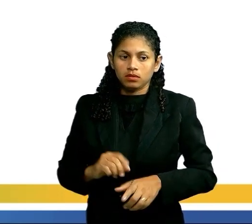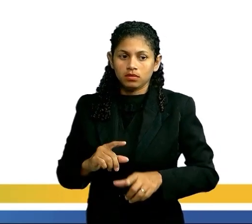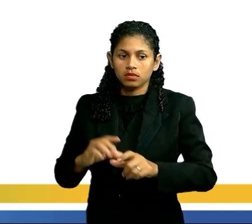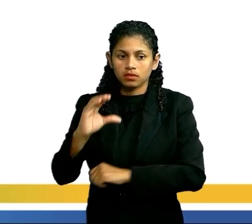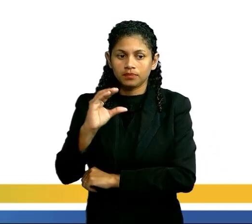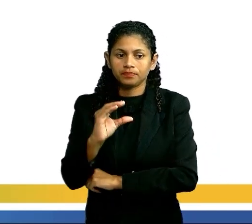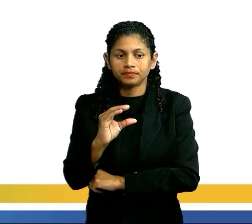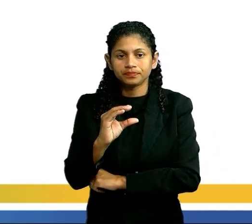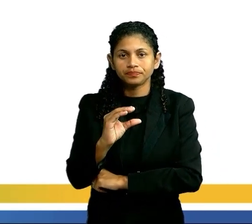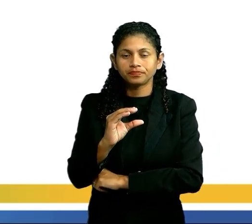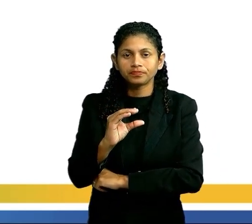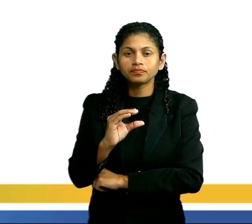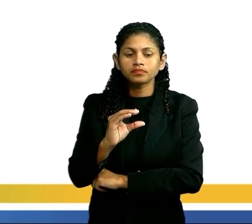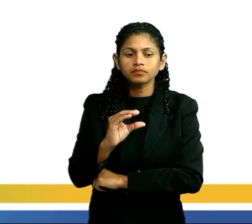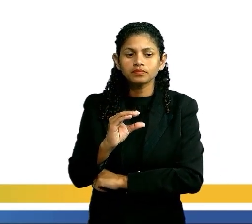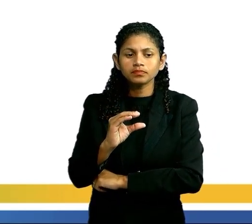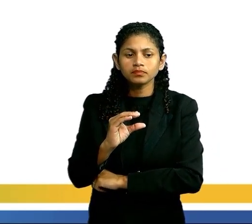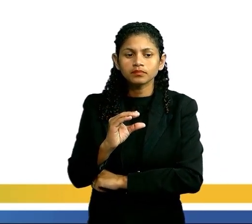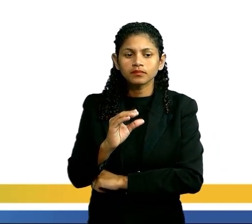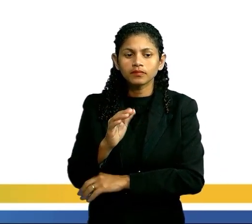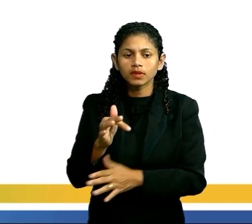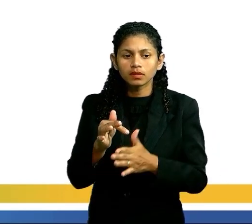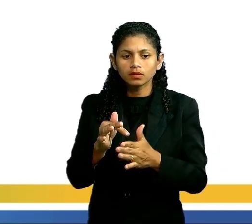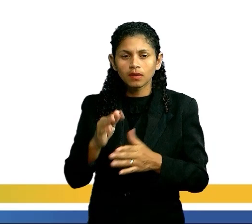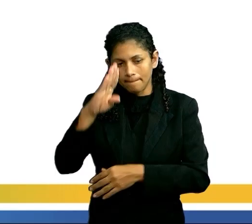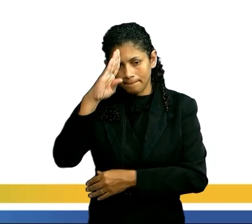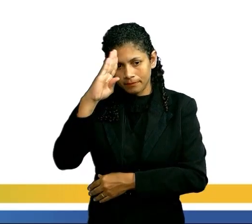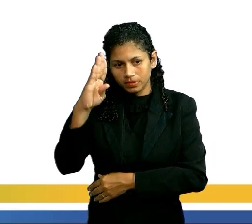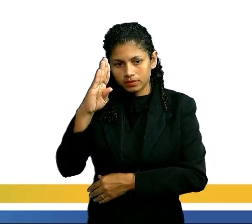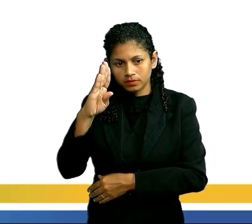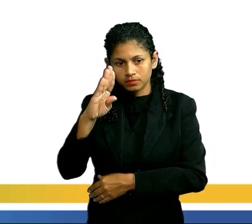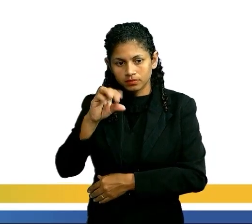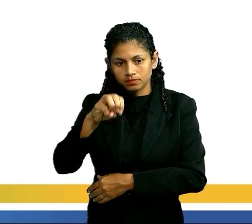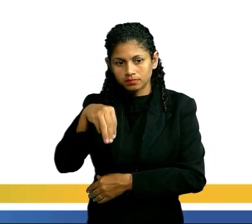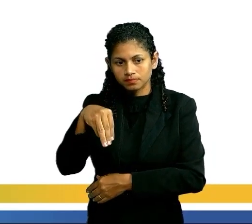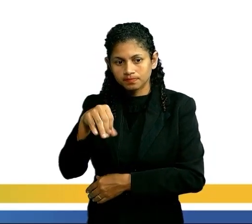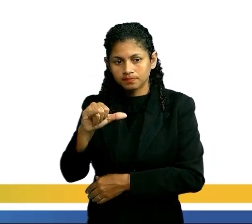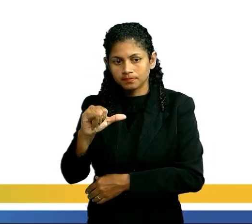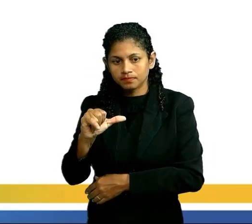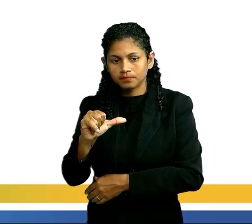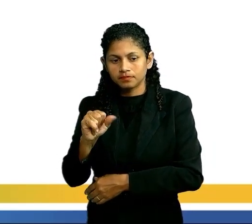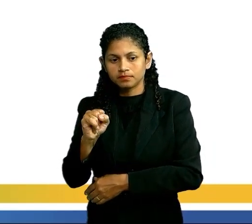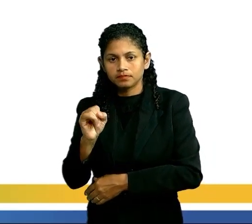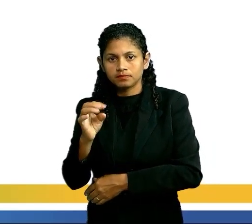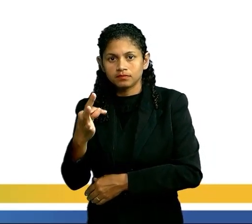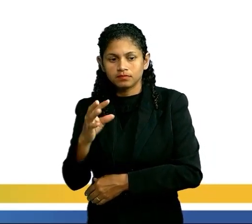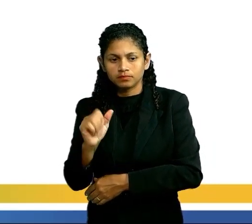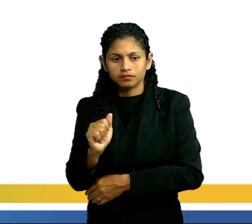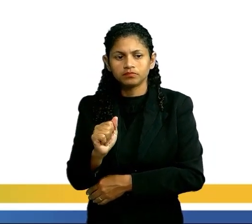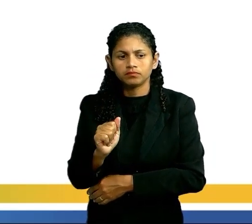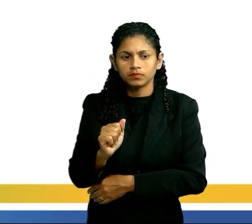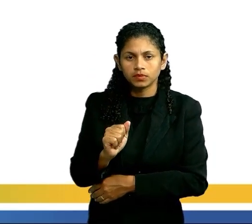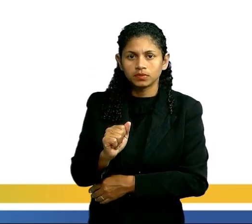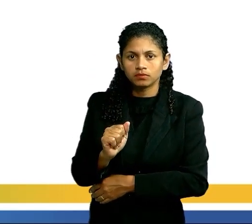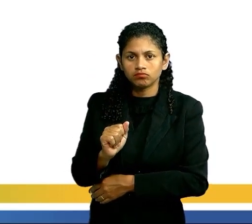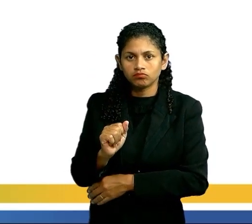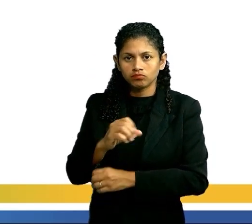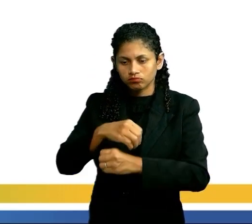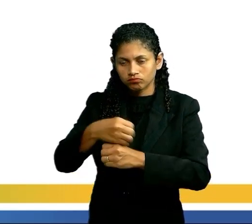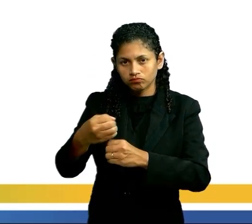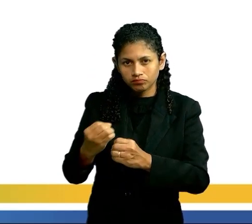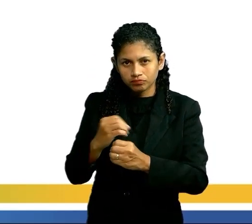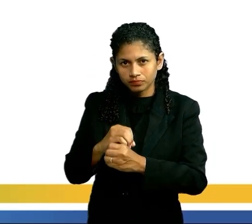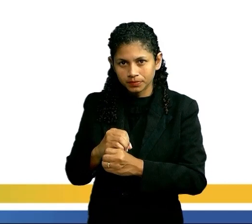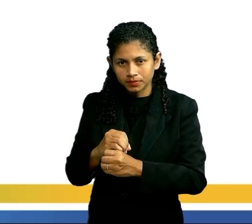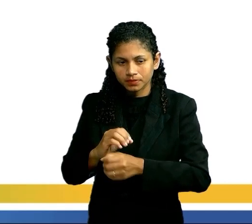C, a cadeia principal mista. Será que eu tenho um ciclo e depois tenho ramificações de carbono dessa